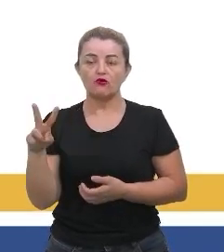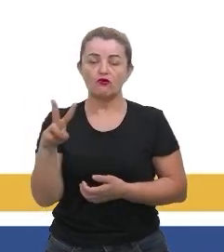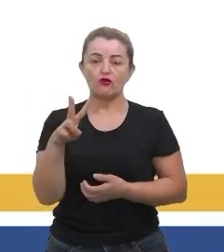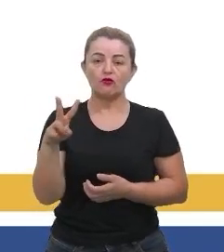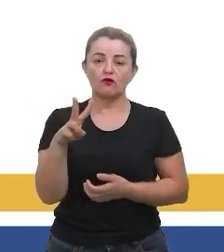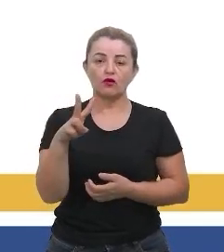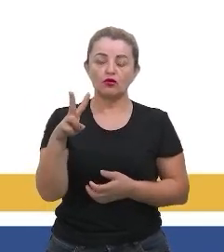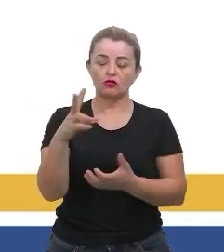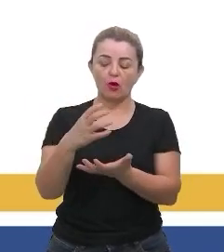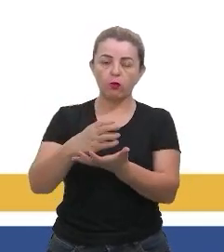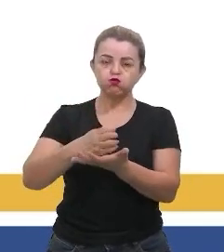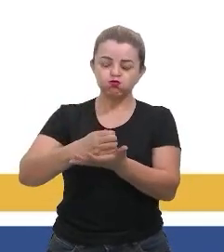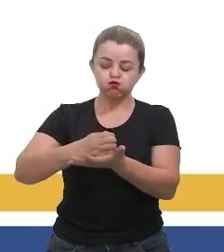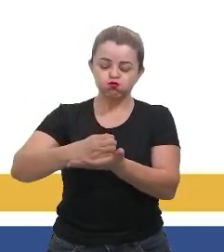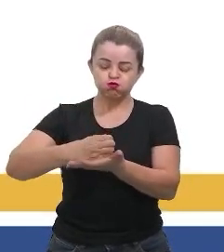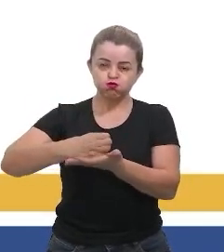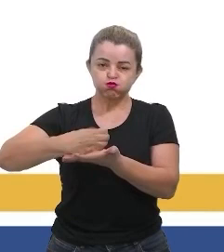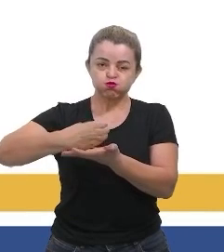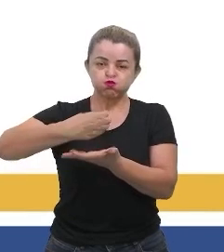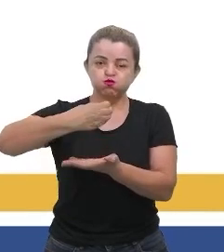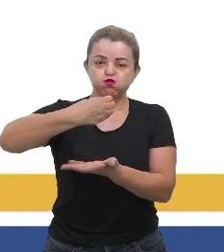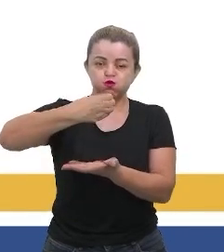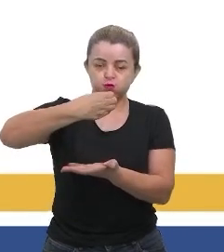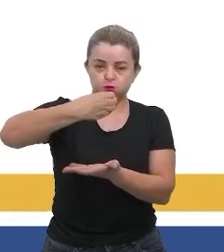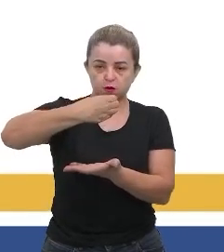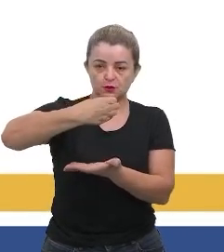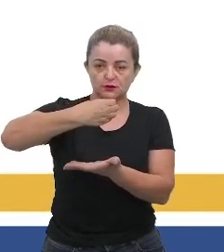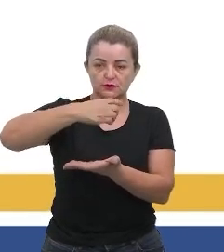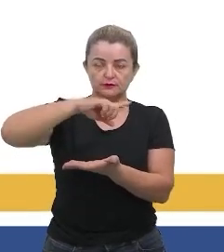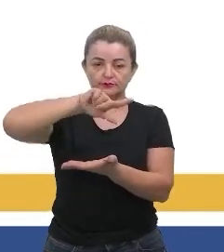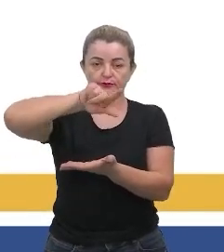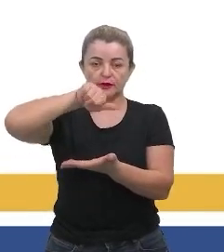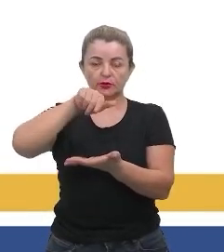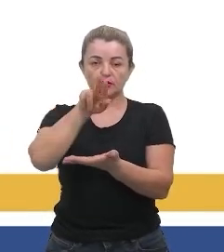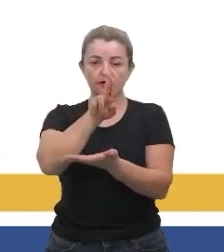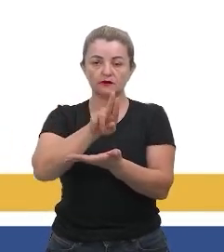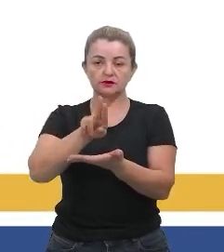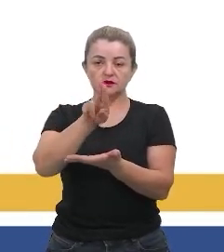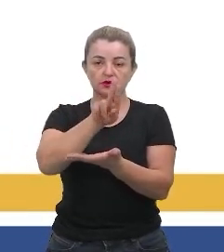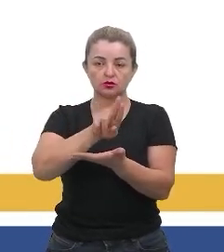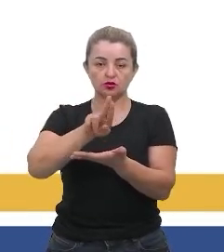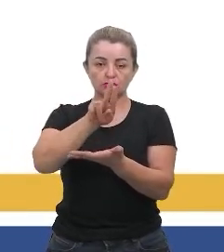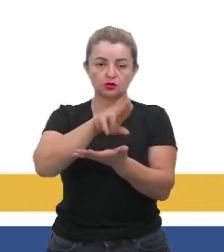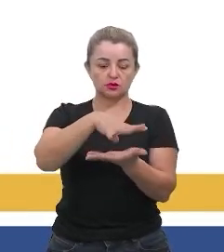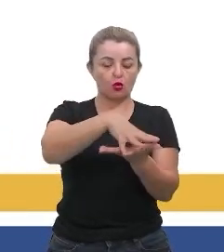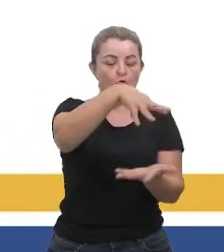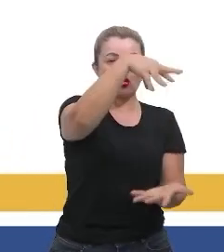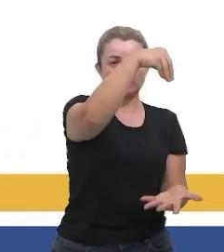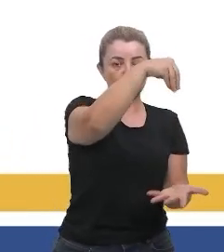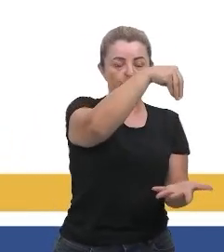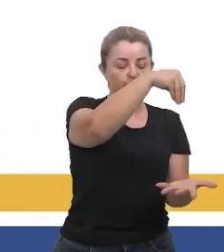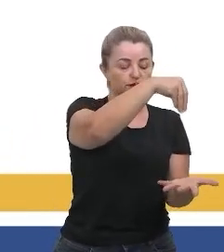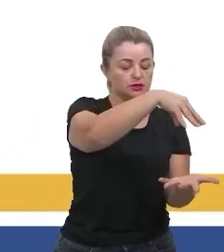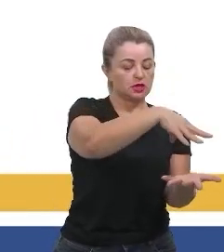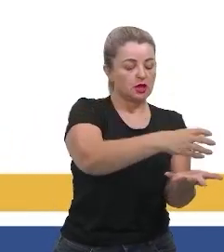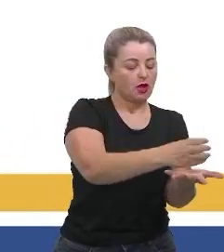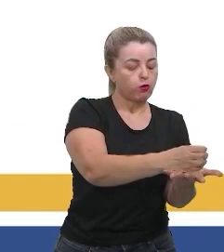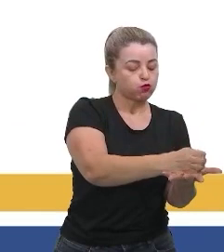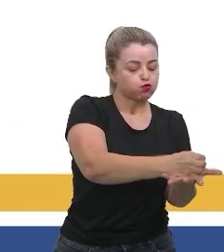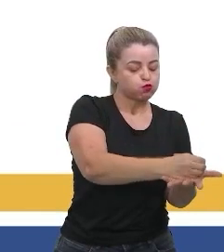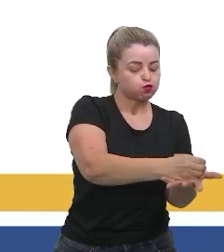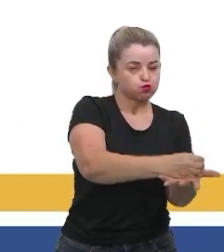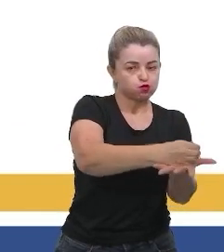acontece? Depois que você corta esse cone aqui, ó, que eu já tenho a dimensão dele, eu vou partir para o cilindro. Segundo problema, a gente vai